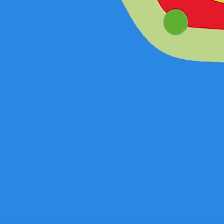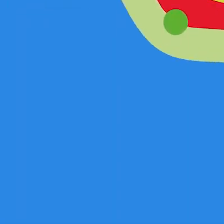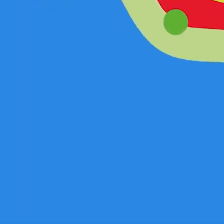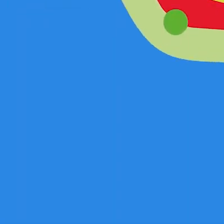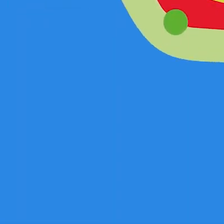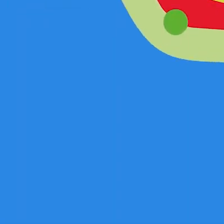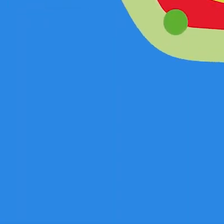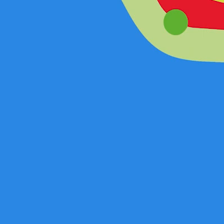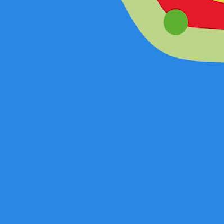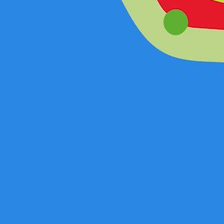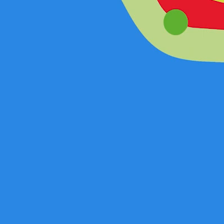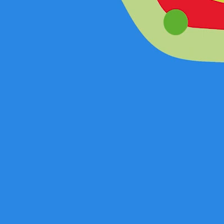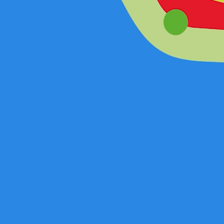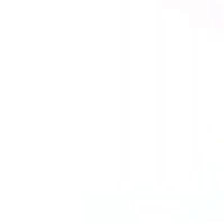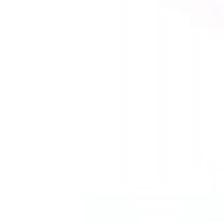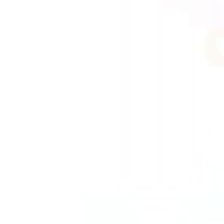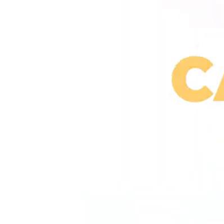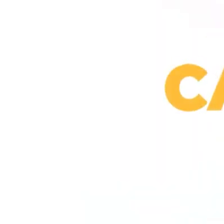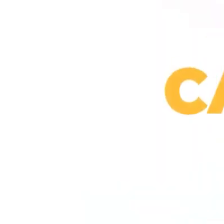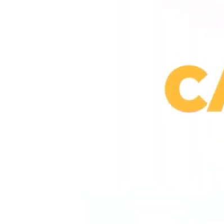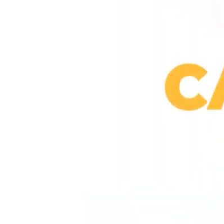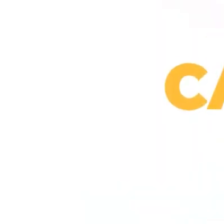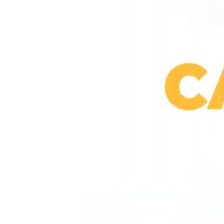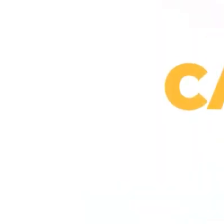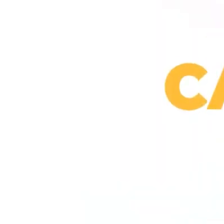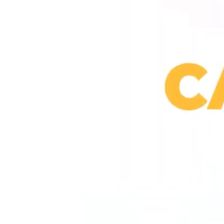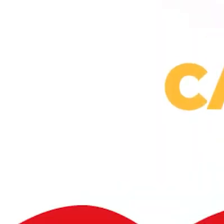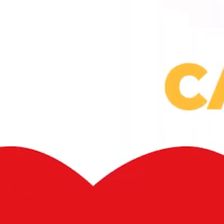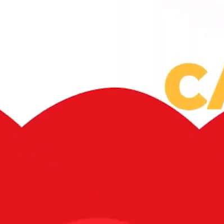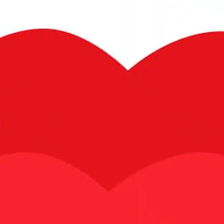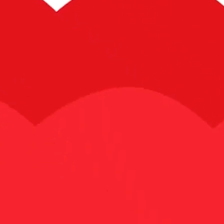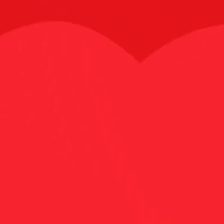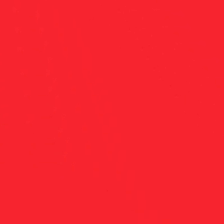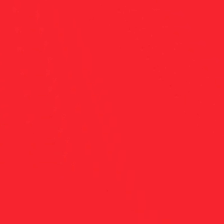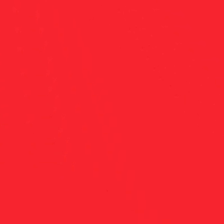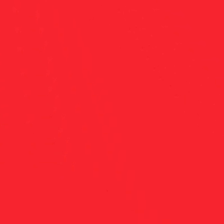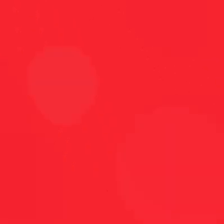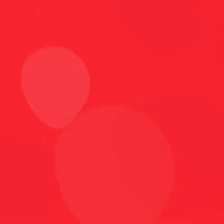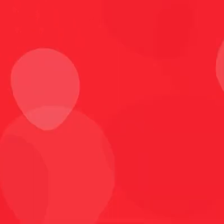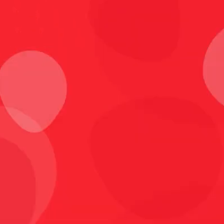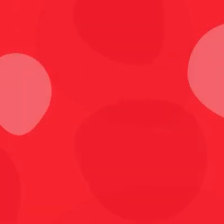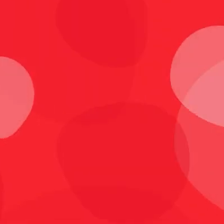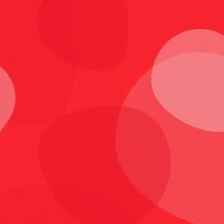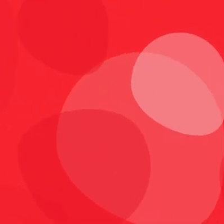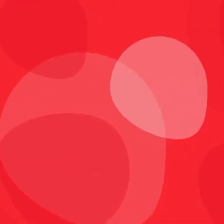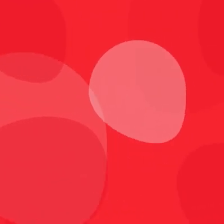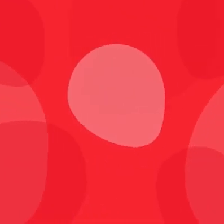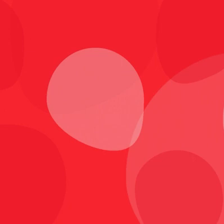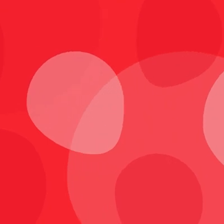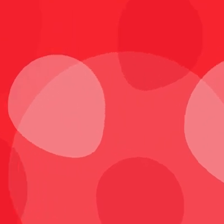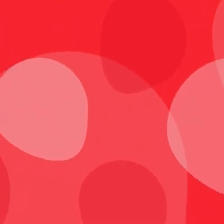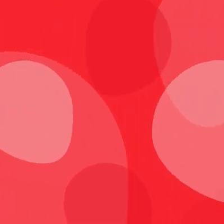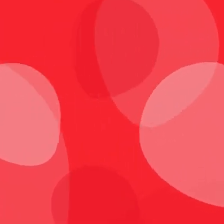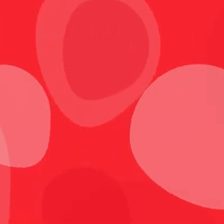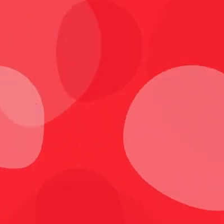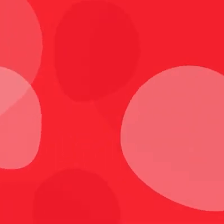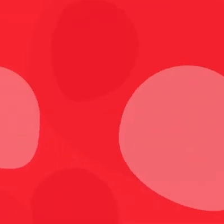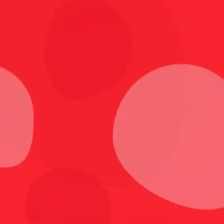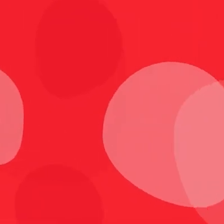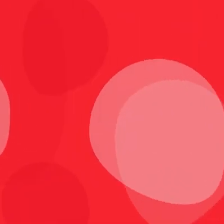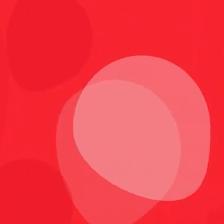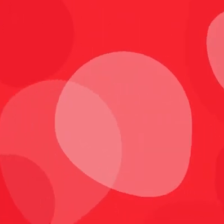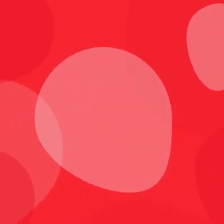adulto, o câncer infanto-juvenil não possui causas específicas e geralmente afeta as células do sistema sanguíneo e